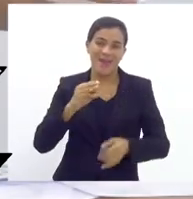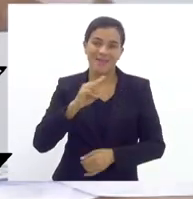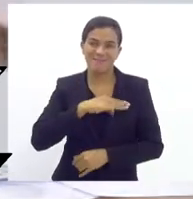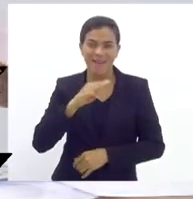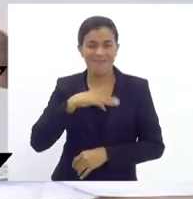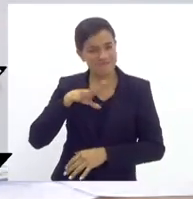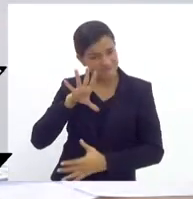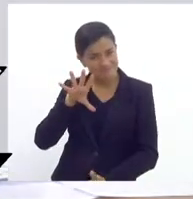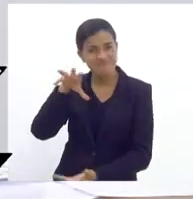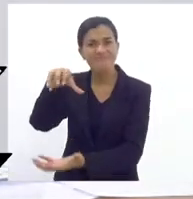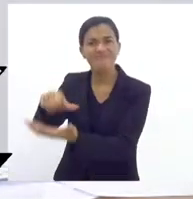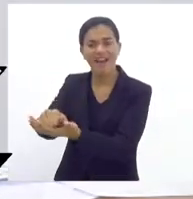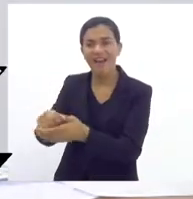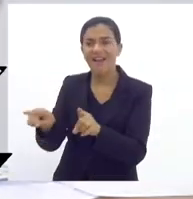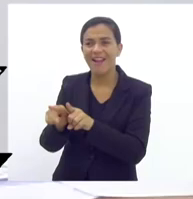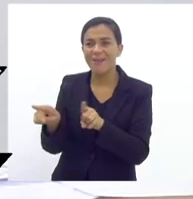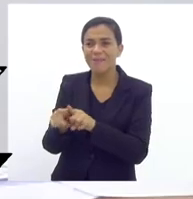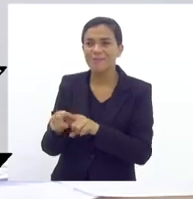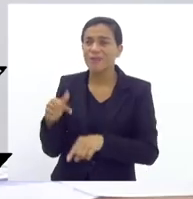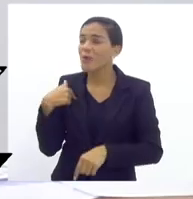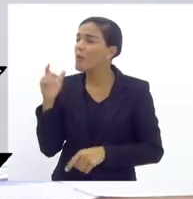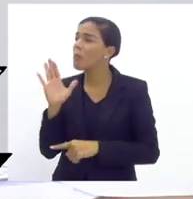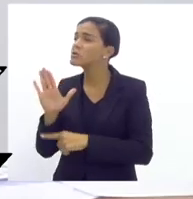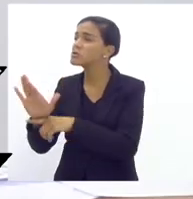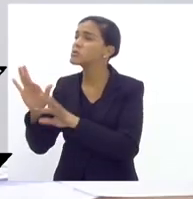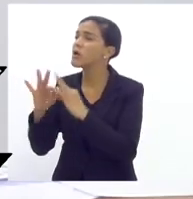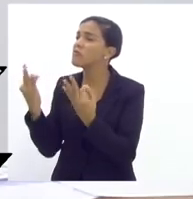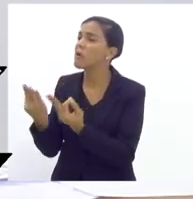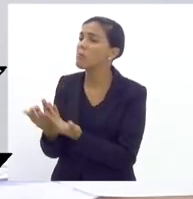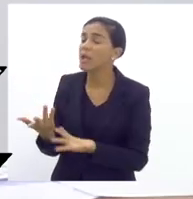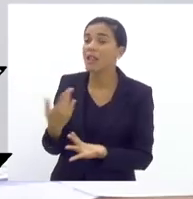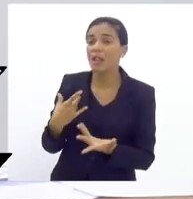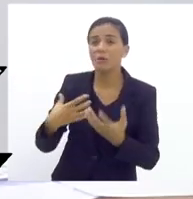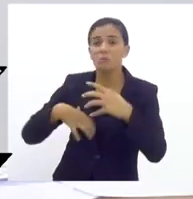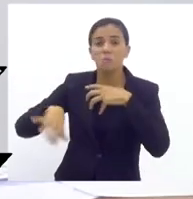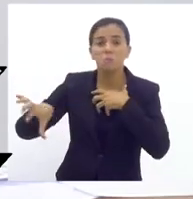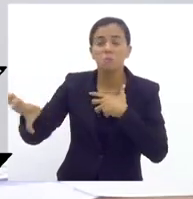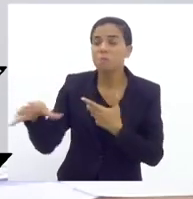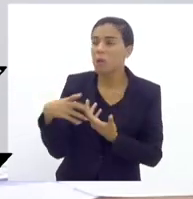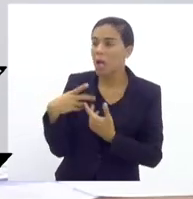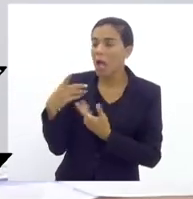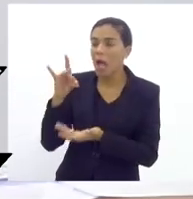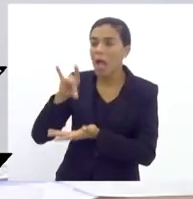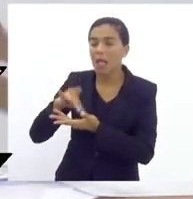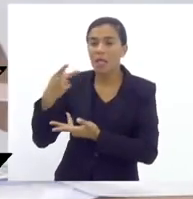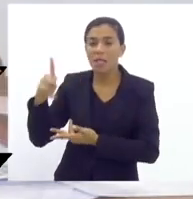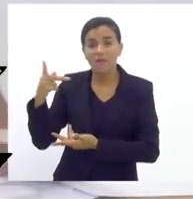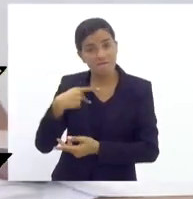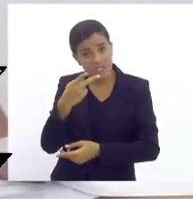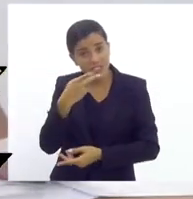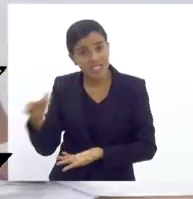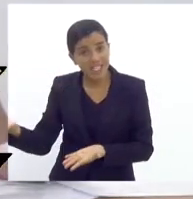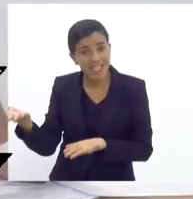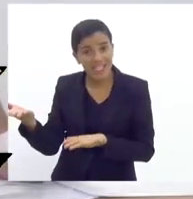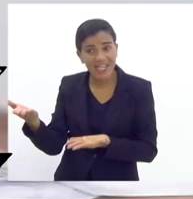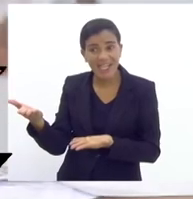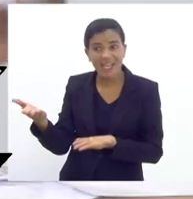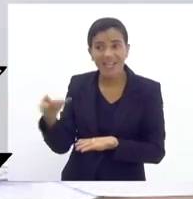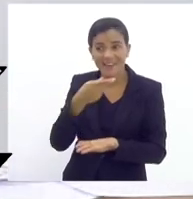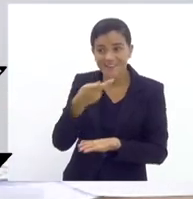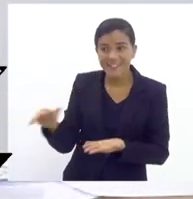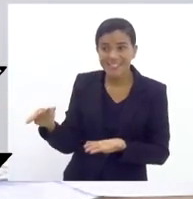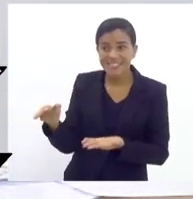ocupa esse lugar aí você também pensa como eu posso ajudar essa família Eu me sensibilizei com a realidade deles aqui visita o quiosque deles